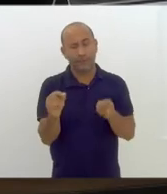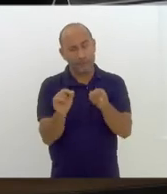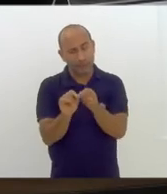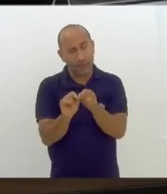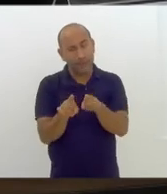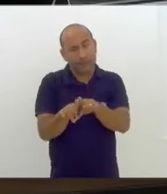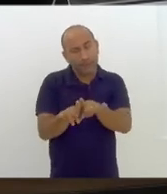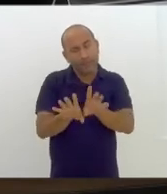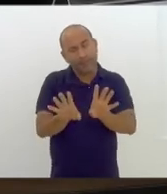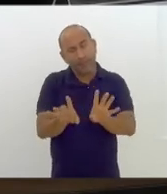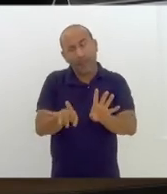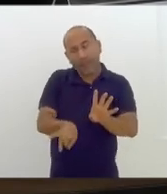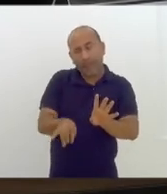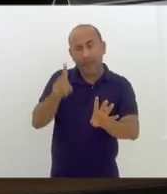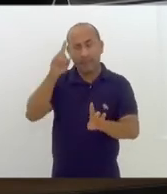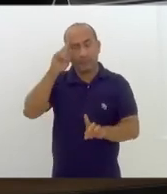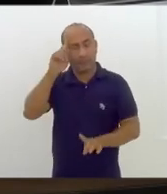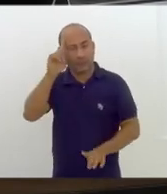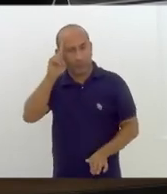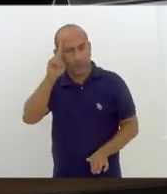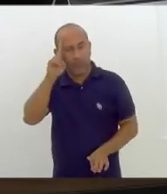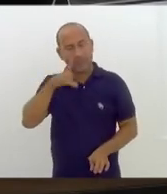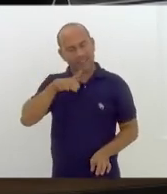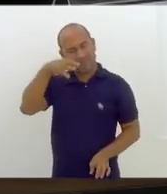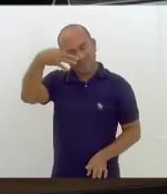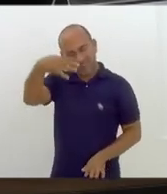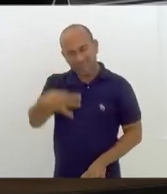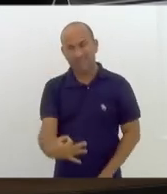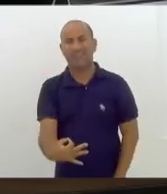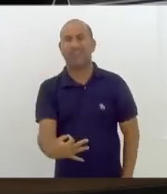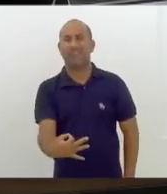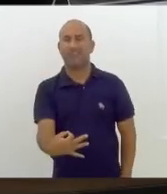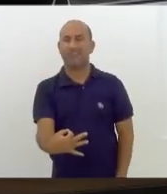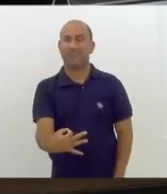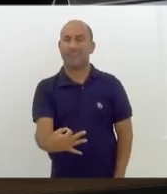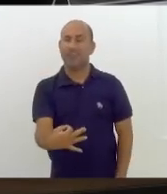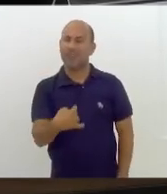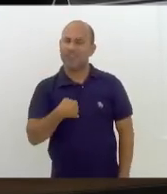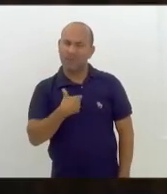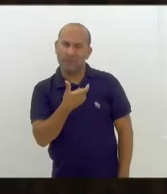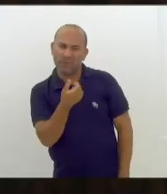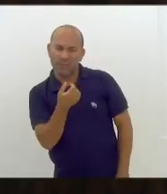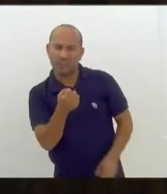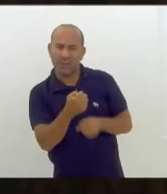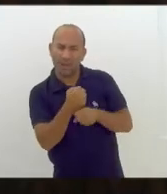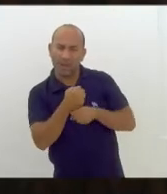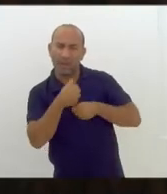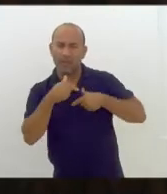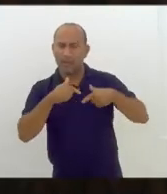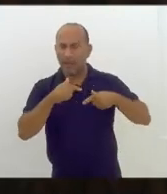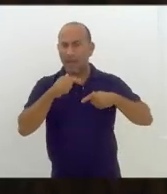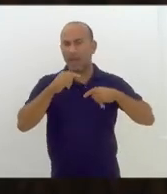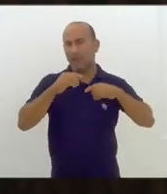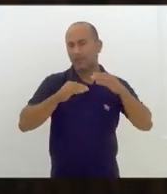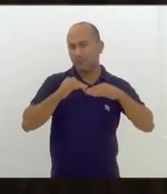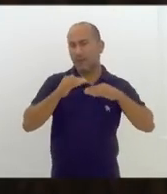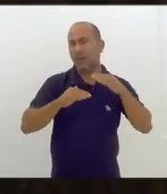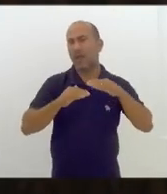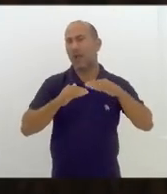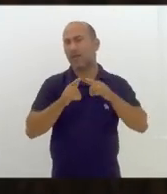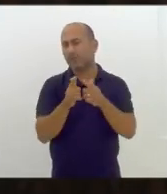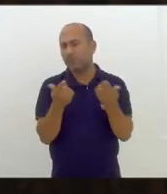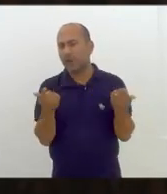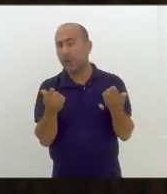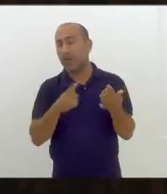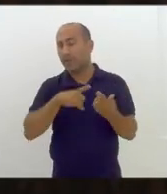dia a dia. Tenho certeza, né, nesses meus 20 anos de jornalismo escrevendo sobre mulher, eu tenho